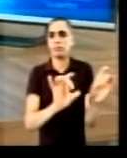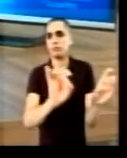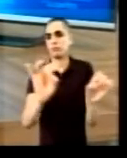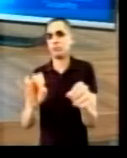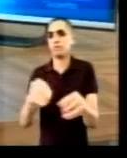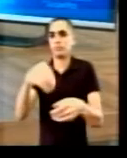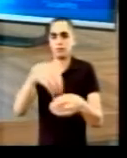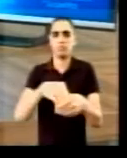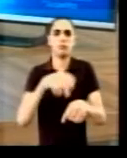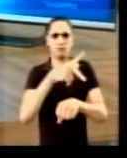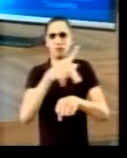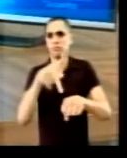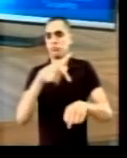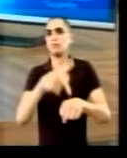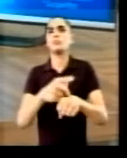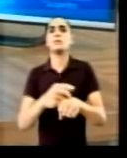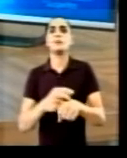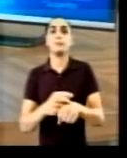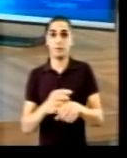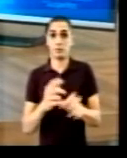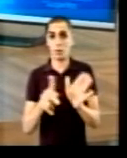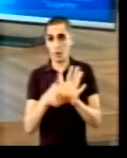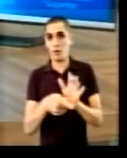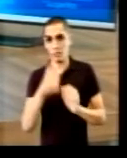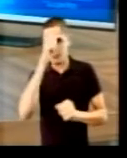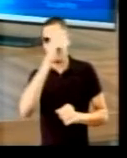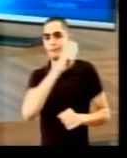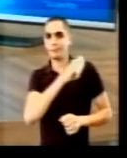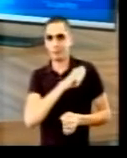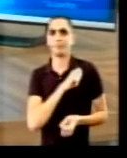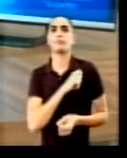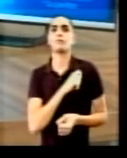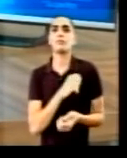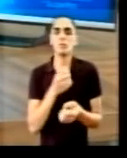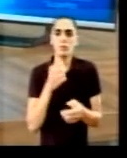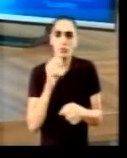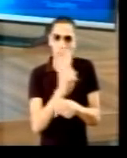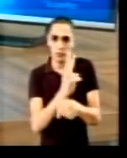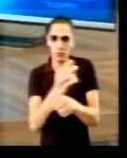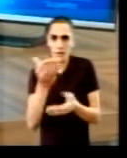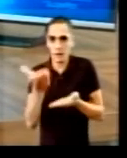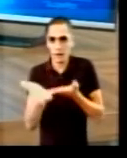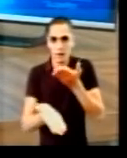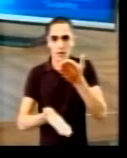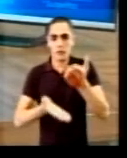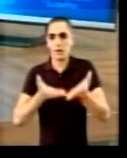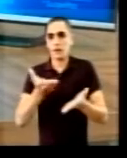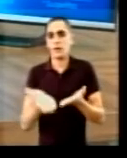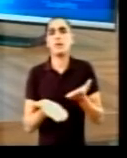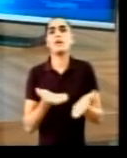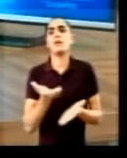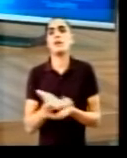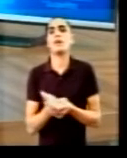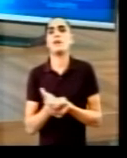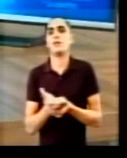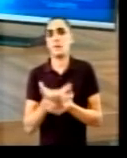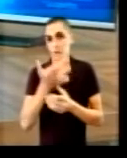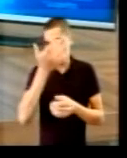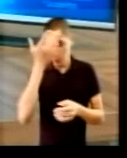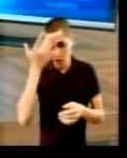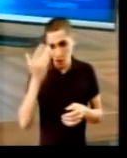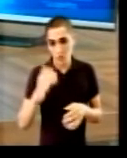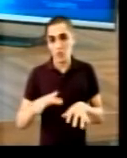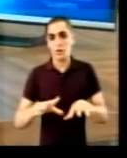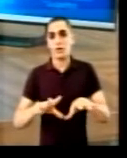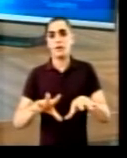de sintomáticos. Então, qual que é a conclusão que a gente pode chegar?